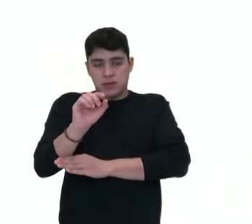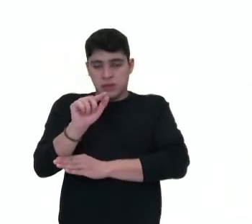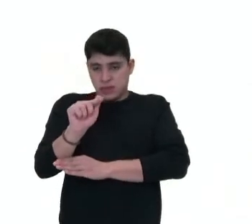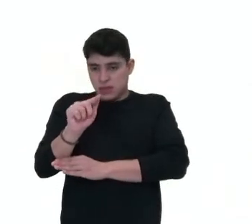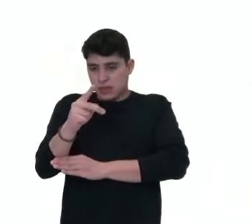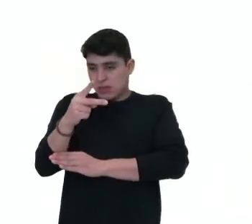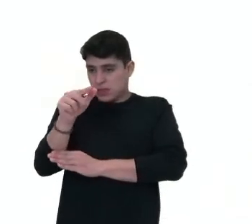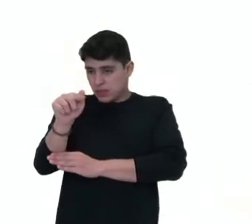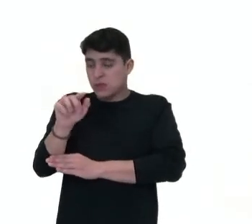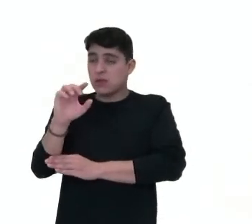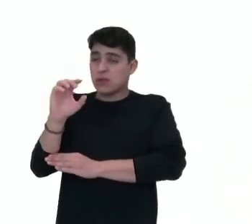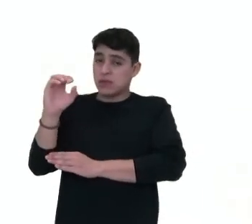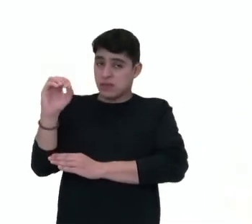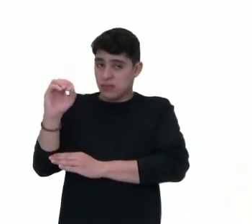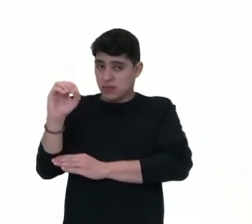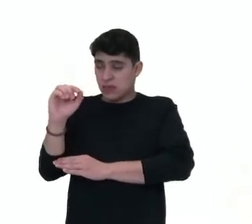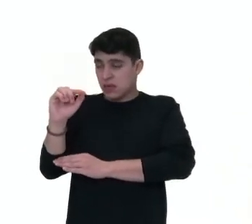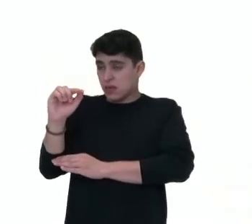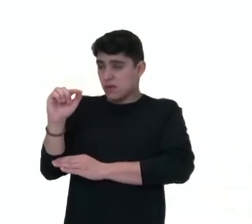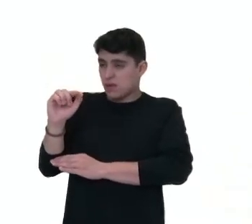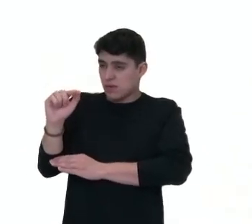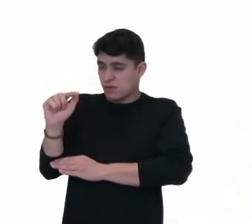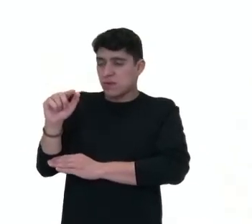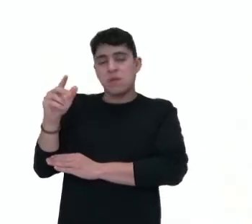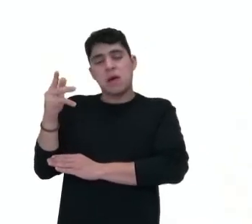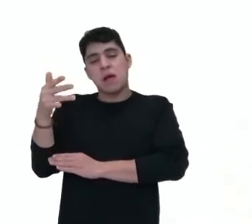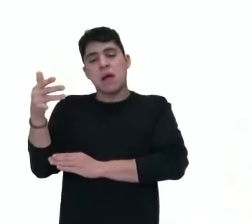0,727, 0,756, até chegar em